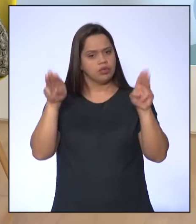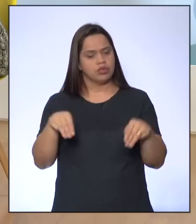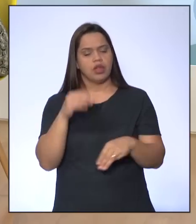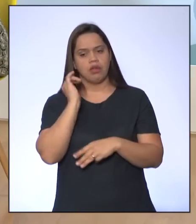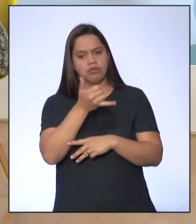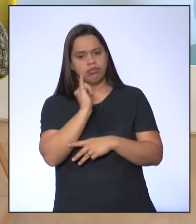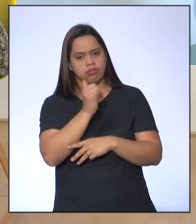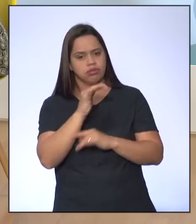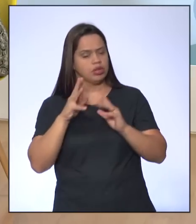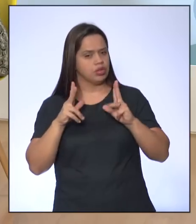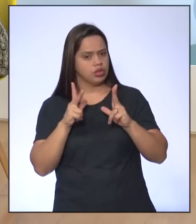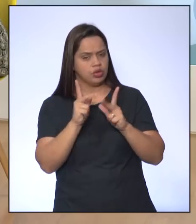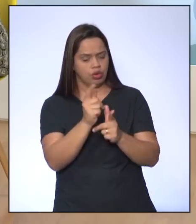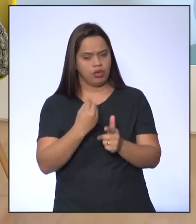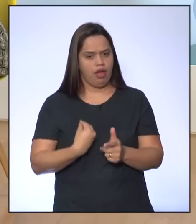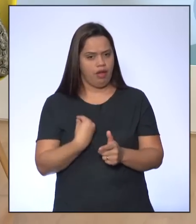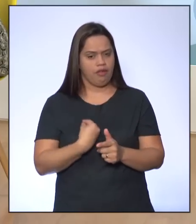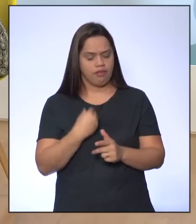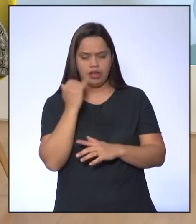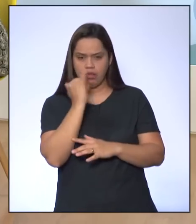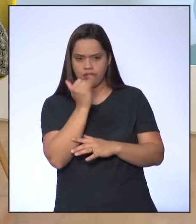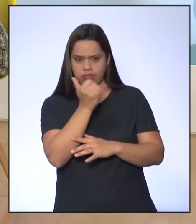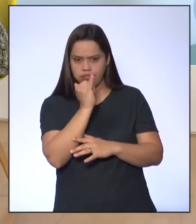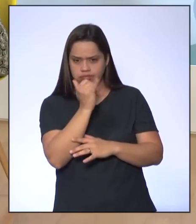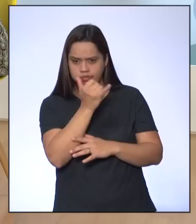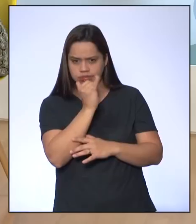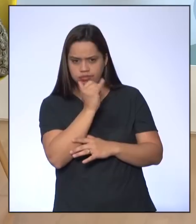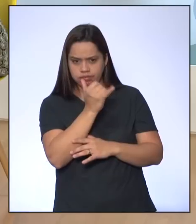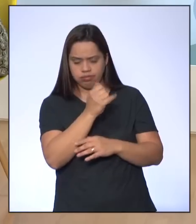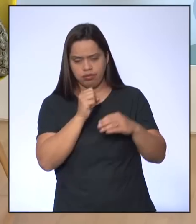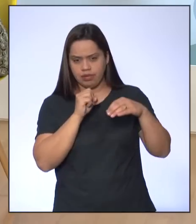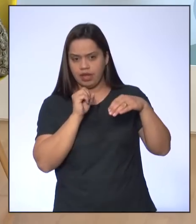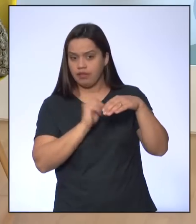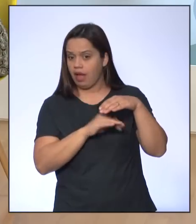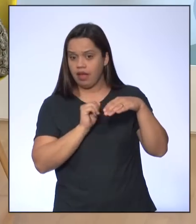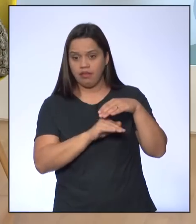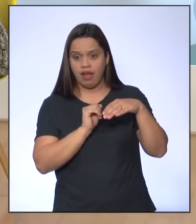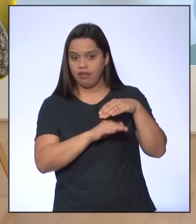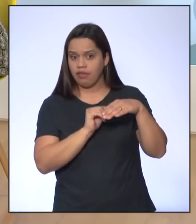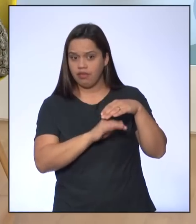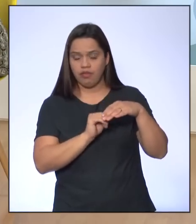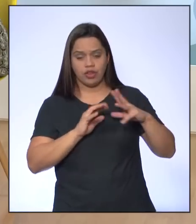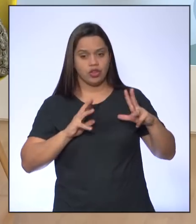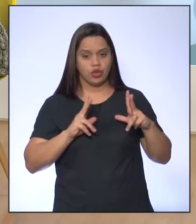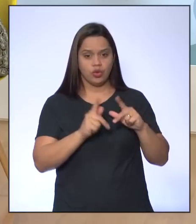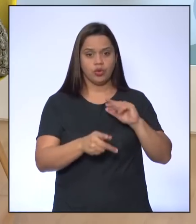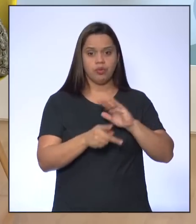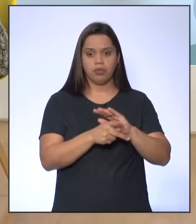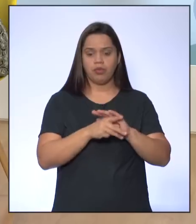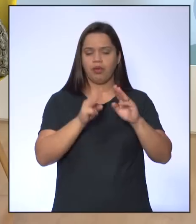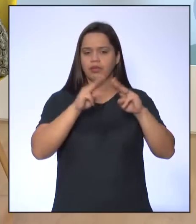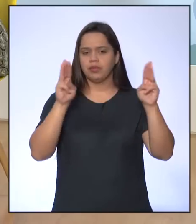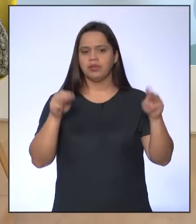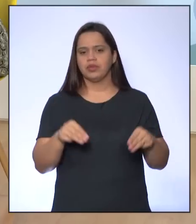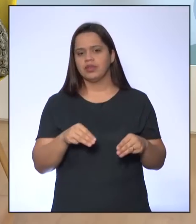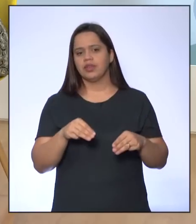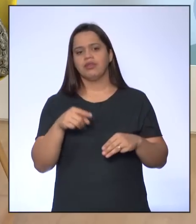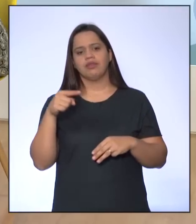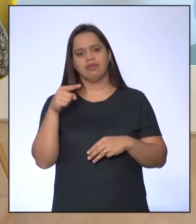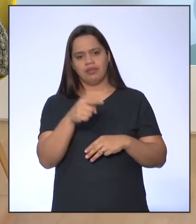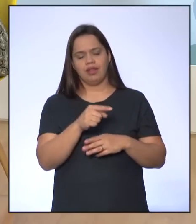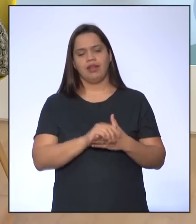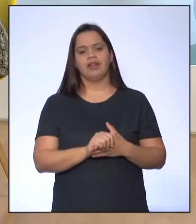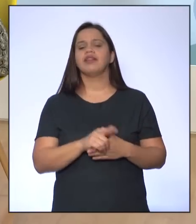relatos, gravá-los, para que eles passem a fazer parte do acervo do museu.